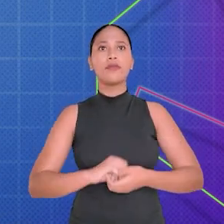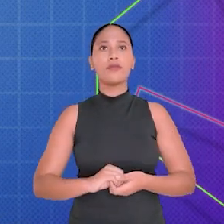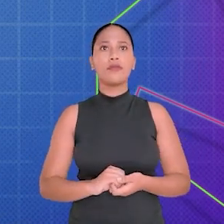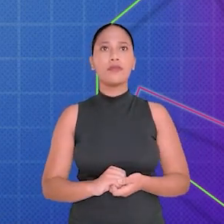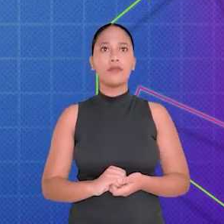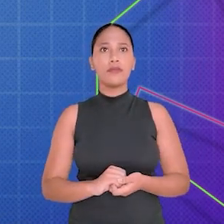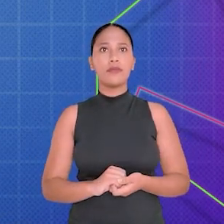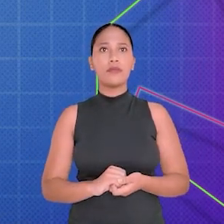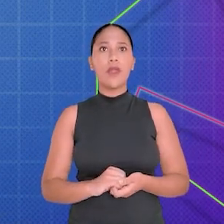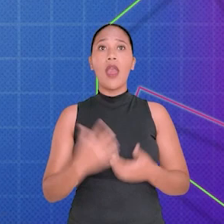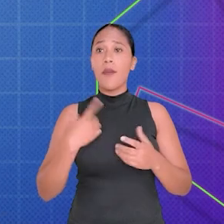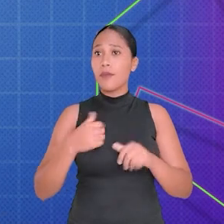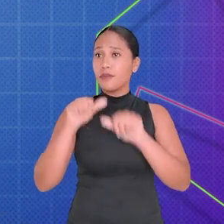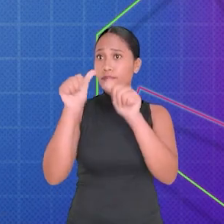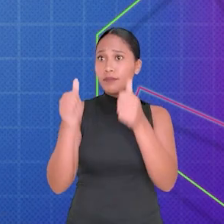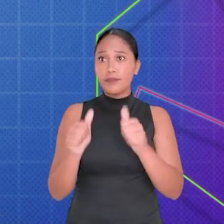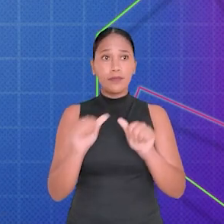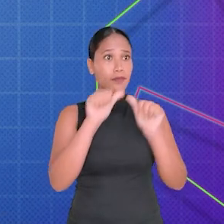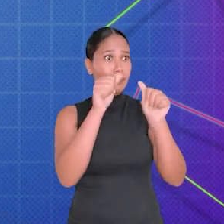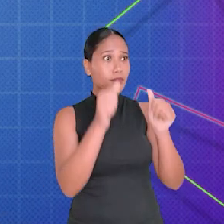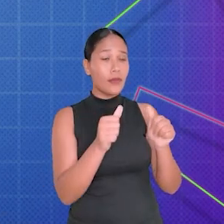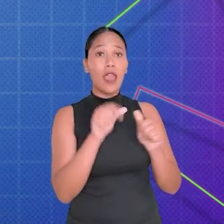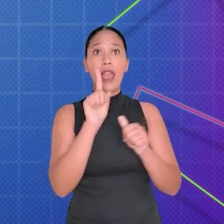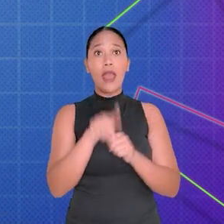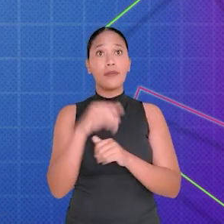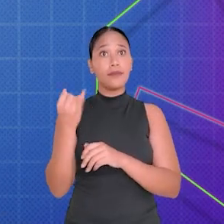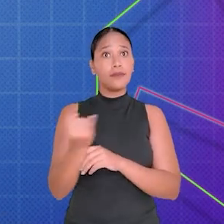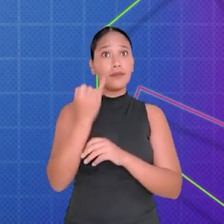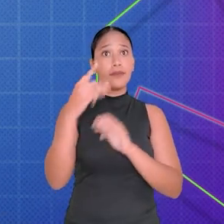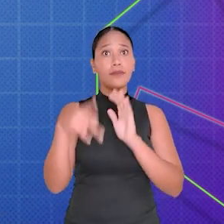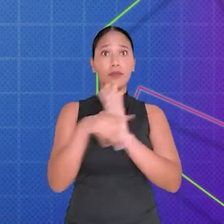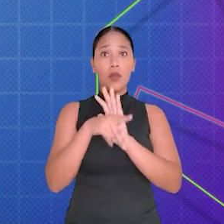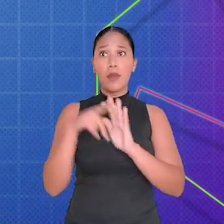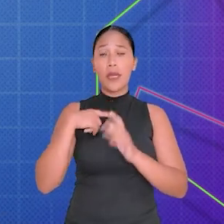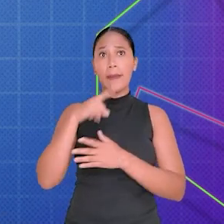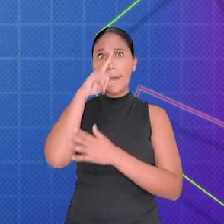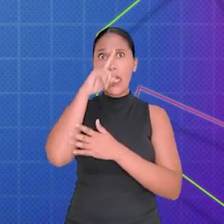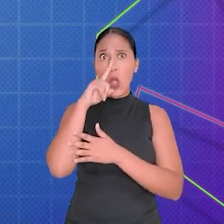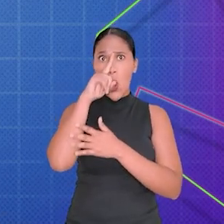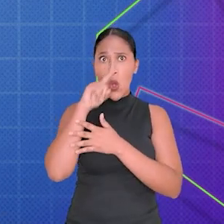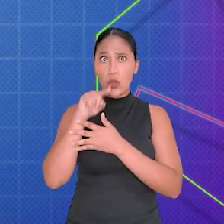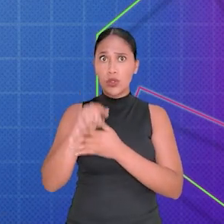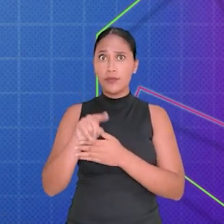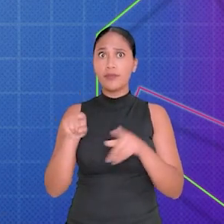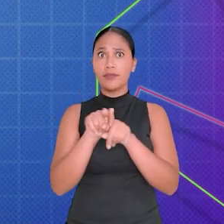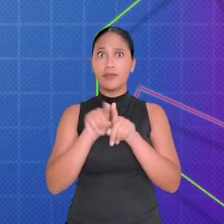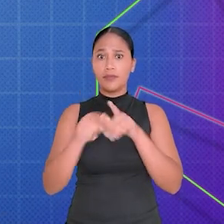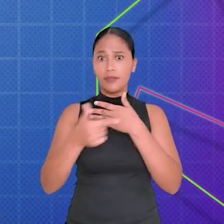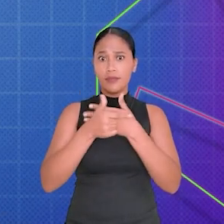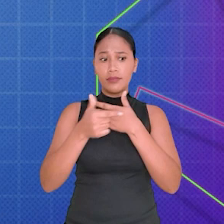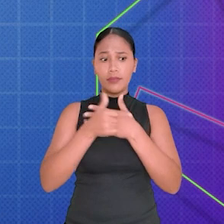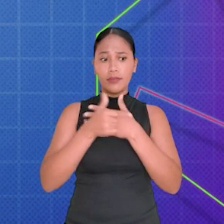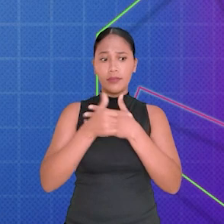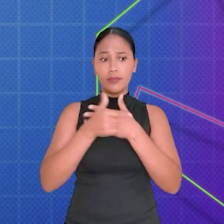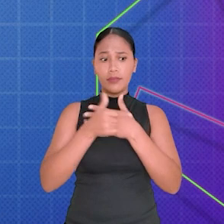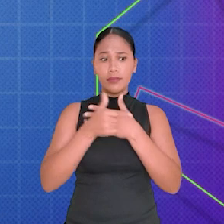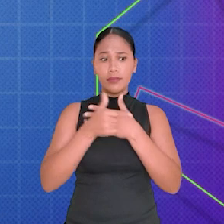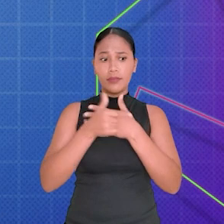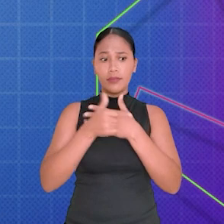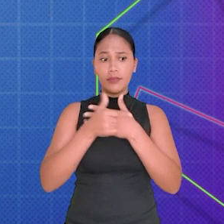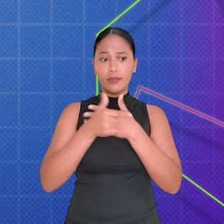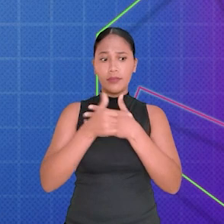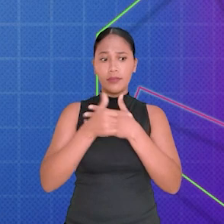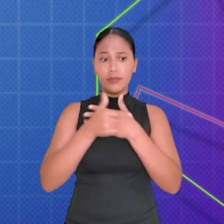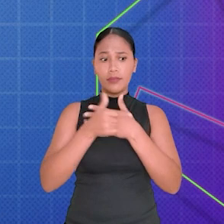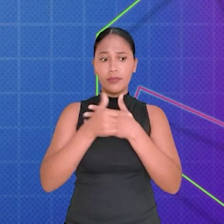sensações e emoções aos jogadores. As formas angulares, por exemplo, são ideais para ambientes perigosos. Efeito sonoro